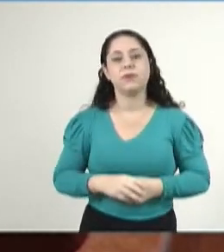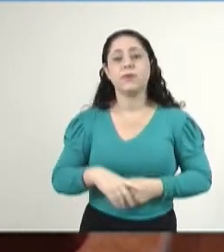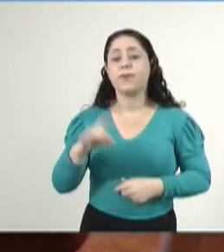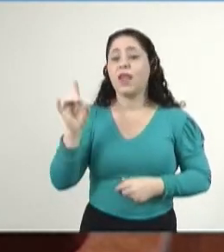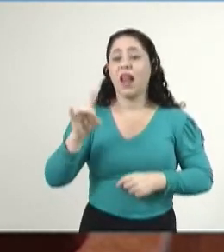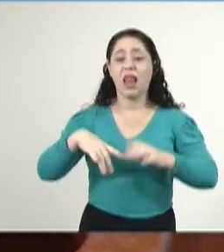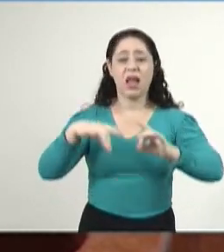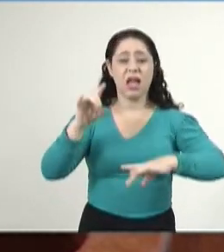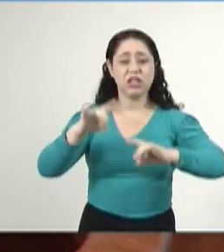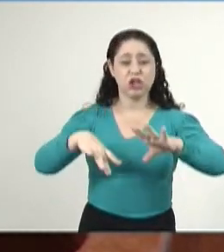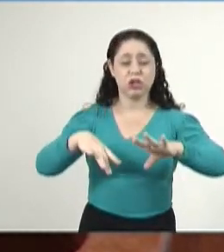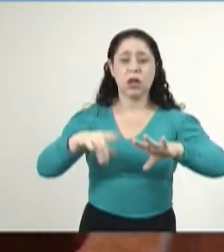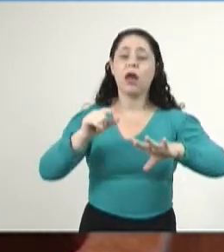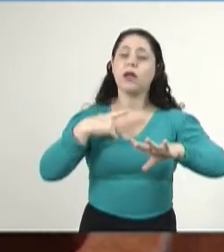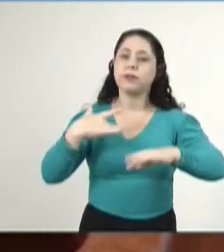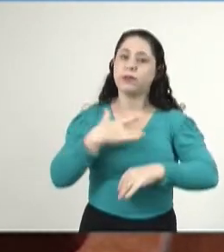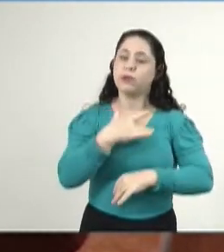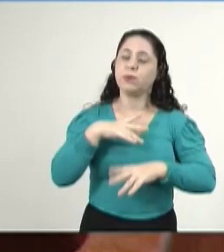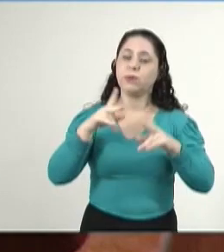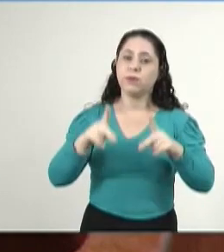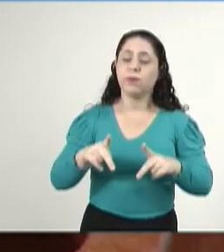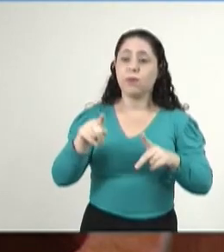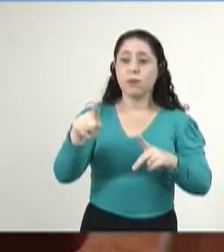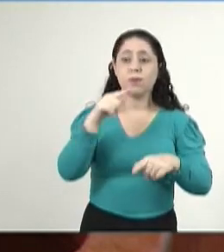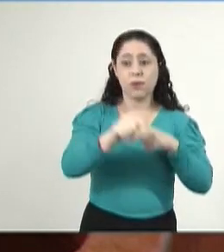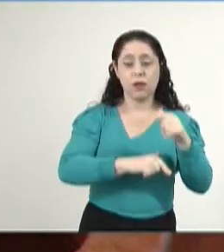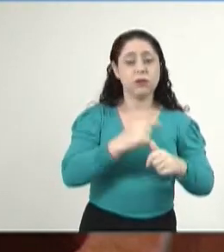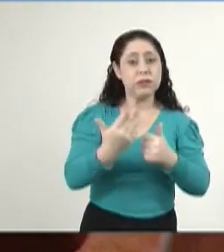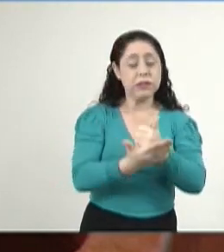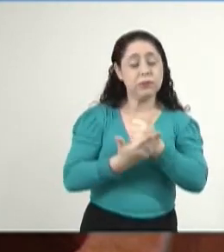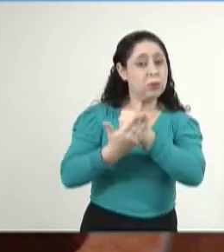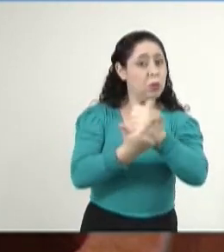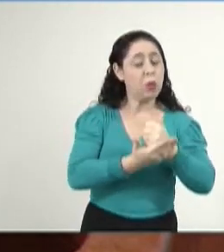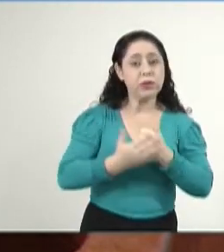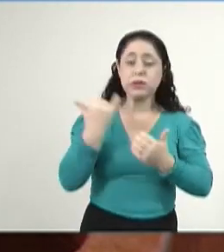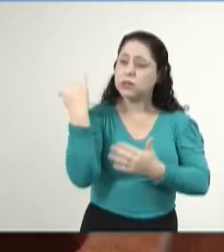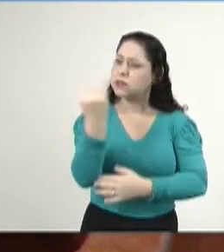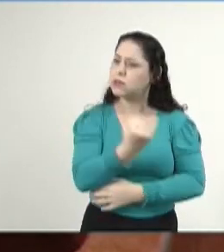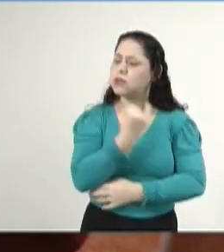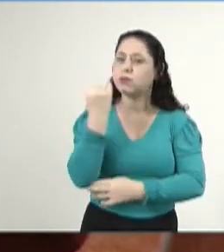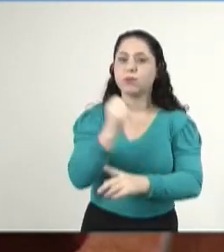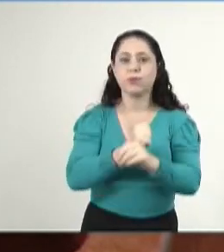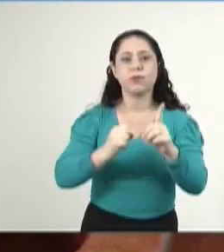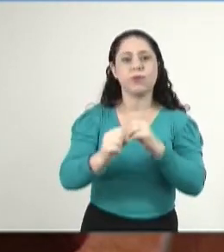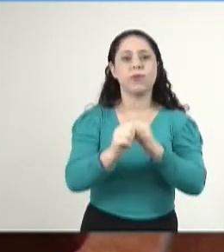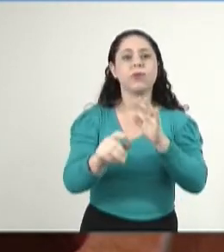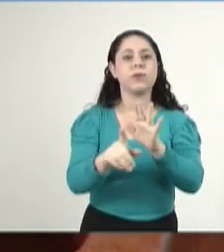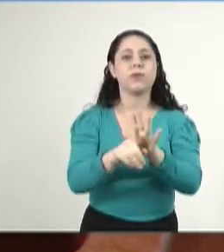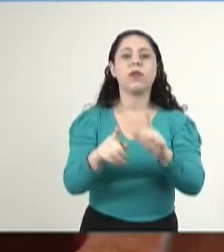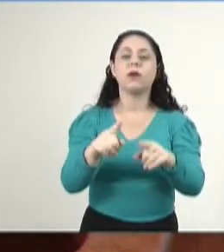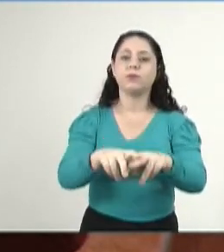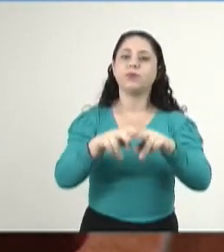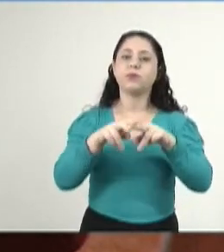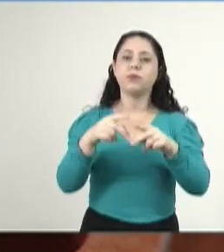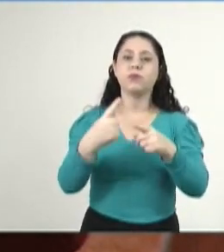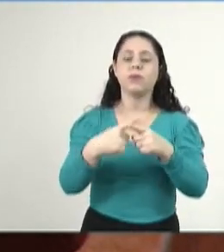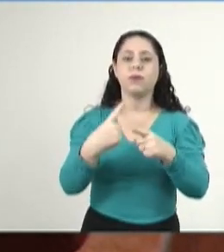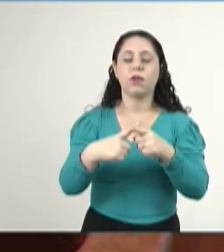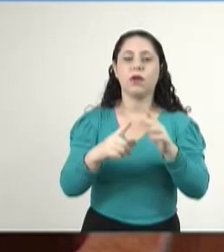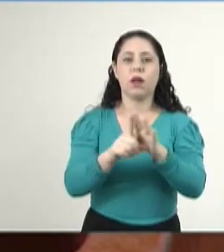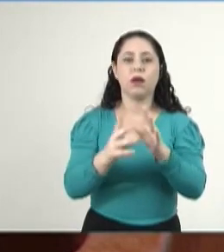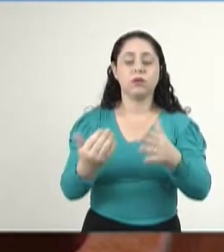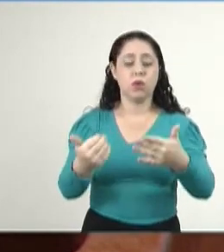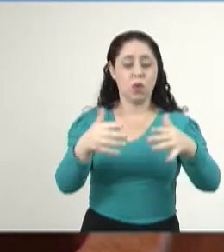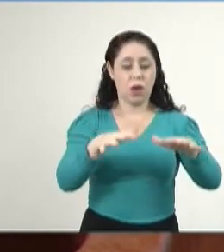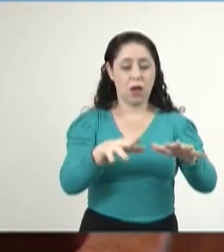lixo é saúde pública e esses trabalhadores são essenciais para a nossa sociedade. Esta lei vem justamente a